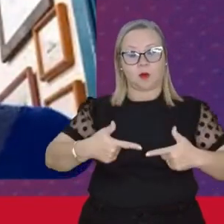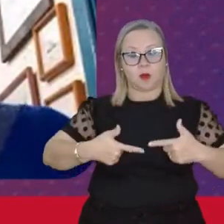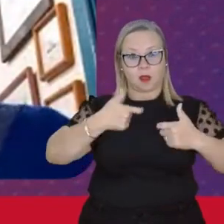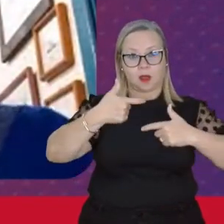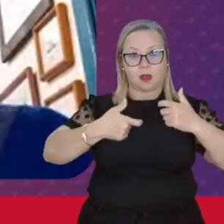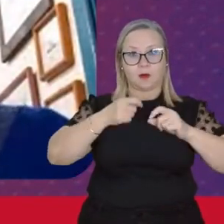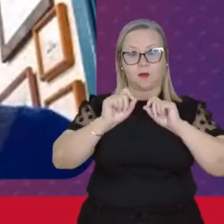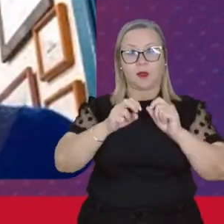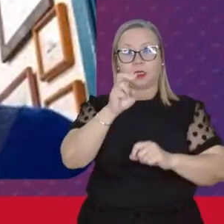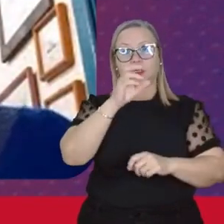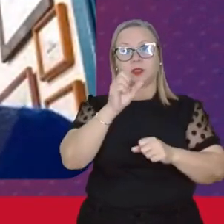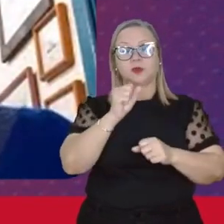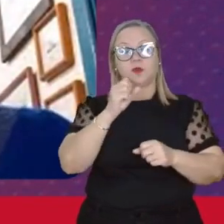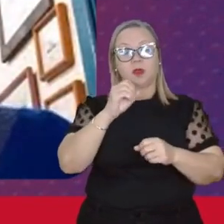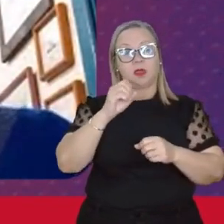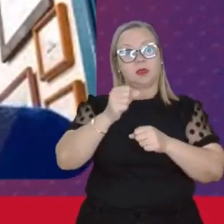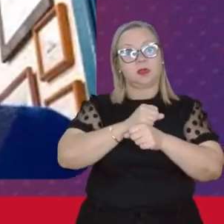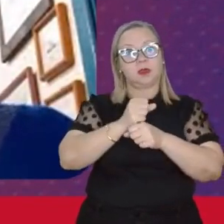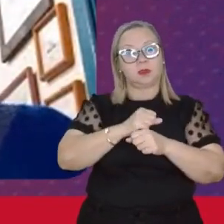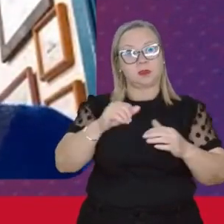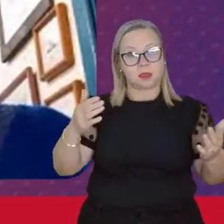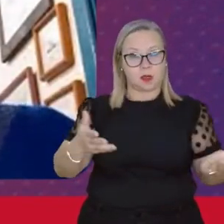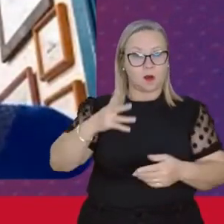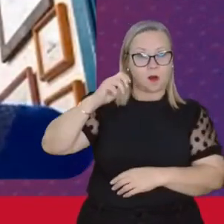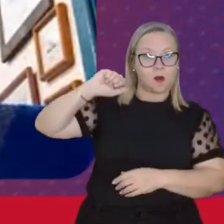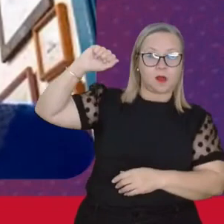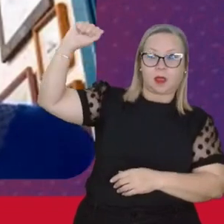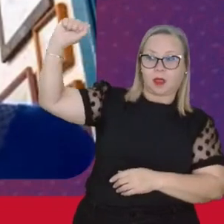faz 50 anos agora, em abril, né?